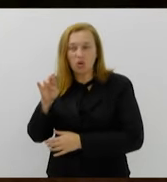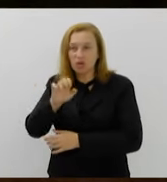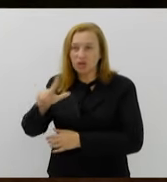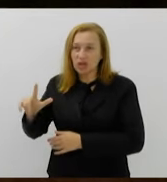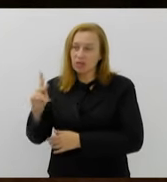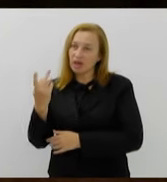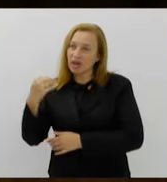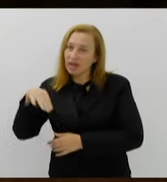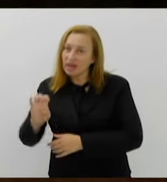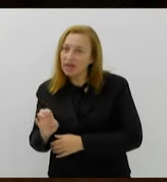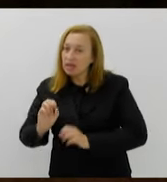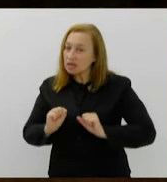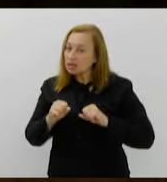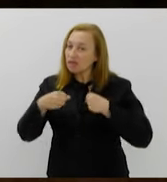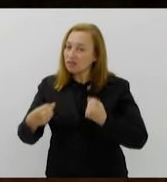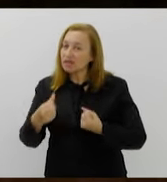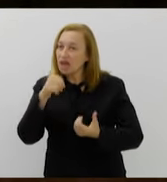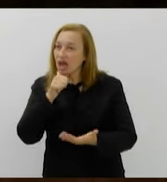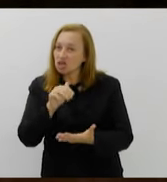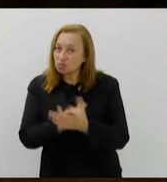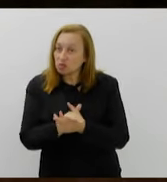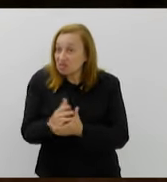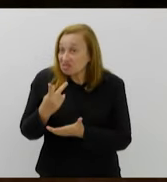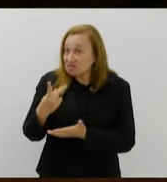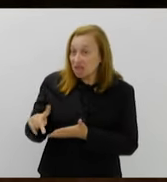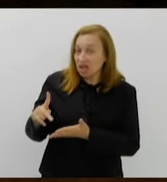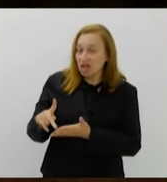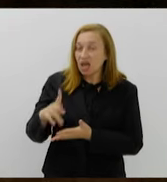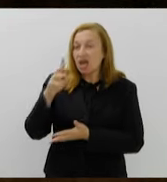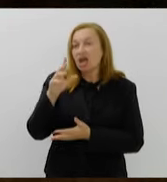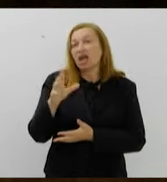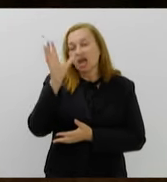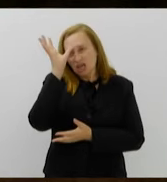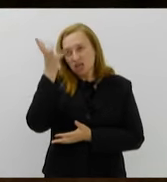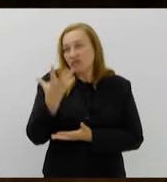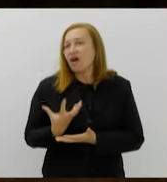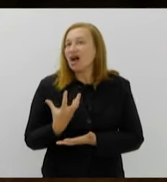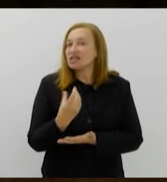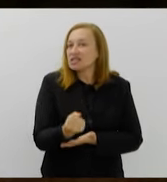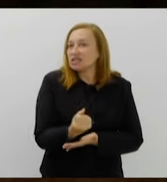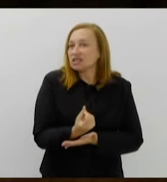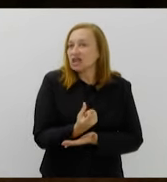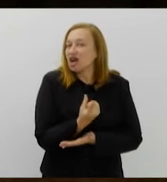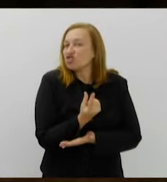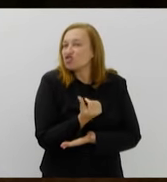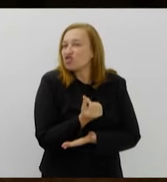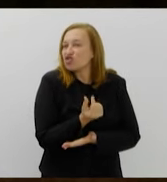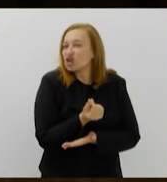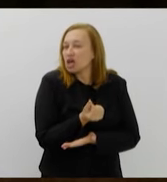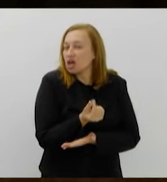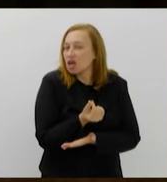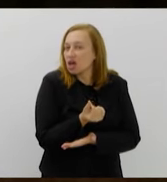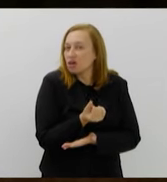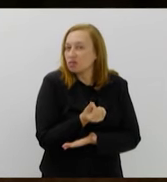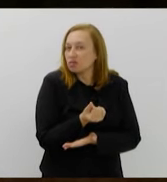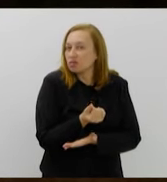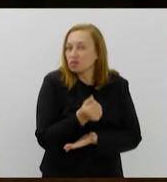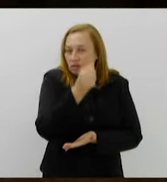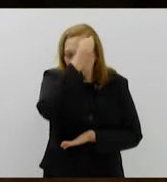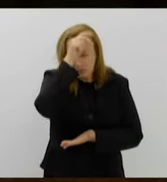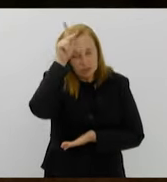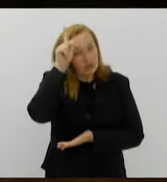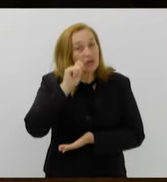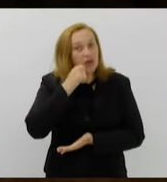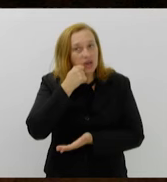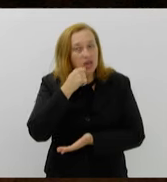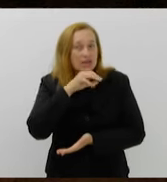sair em defesa da sua esposa resolveu aceitar a boquinha oferecida pelo Senor Eduardo pais e